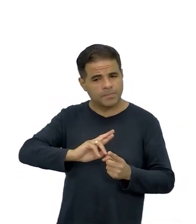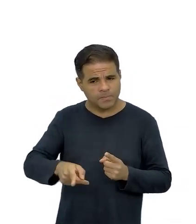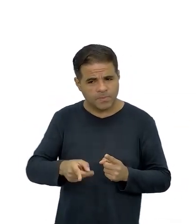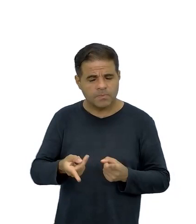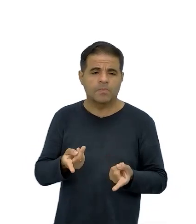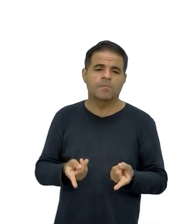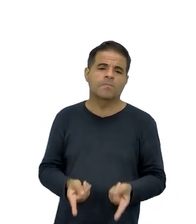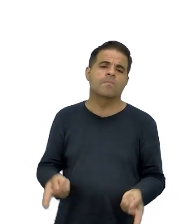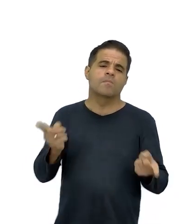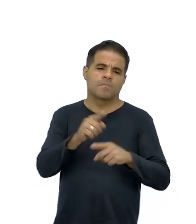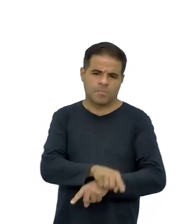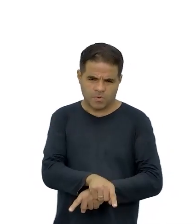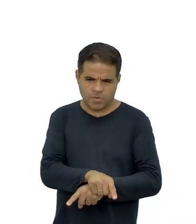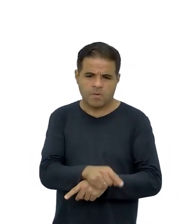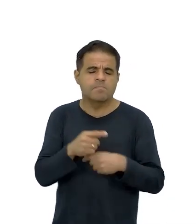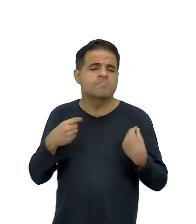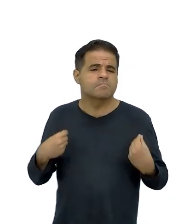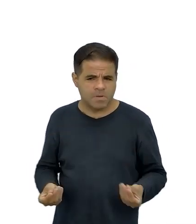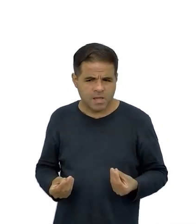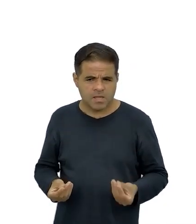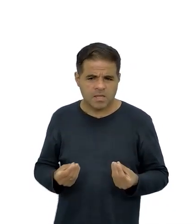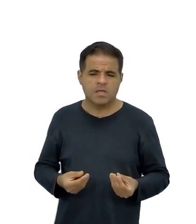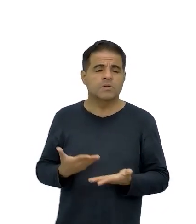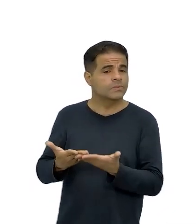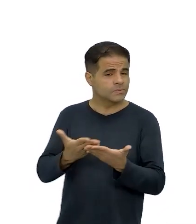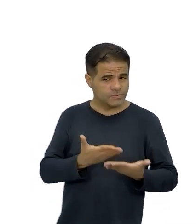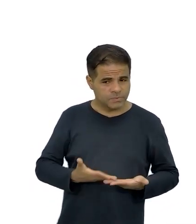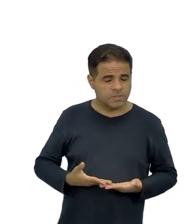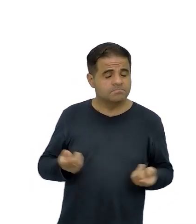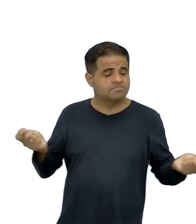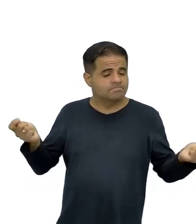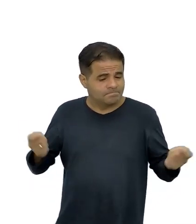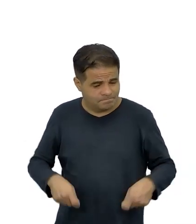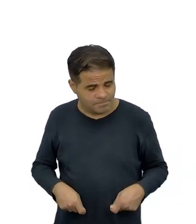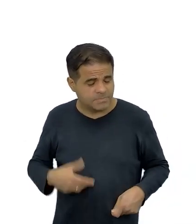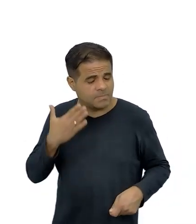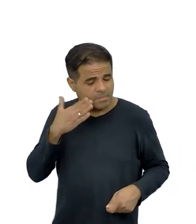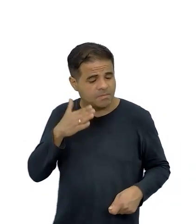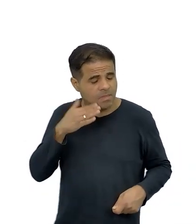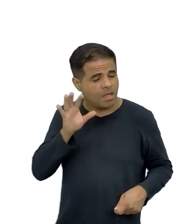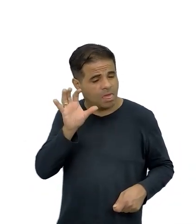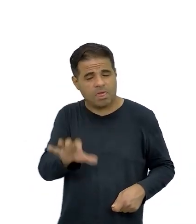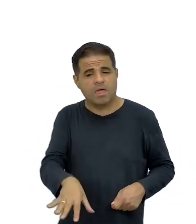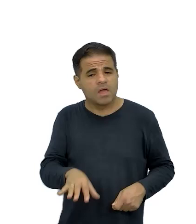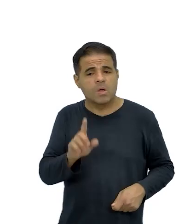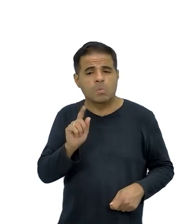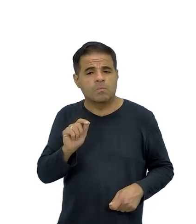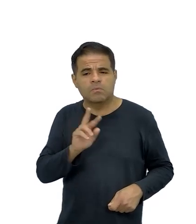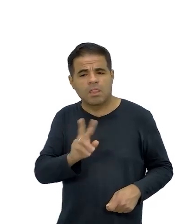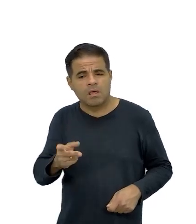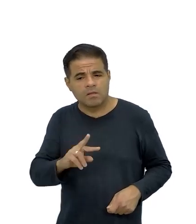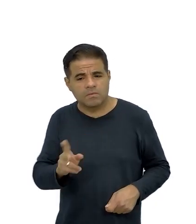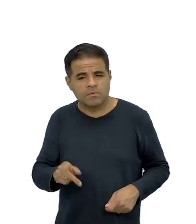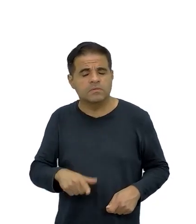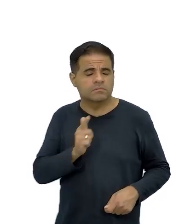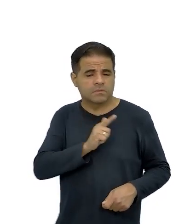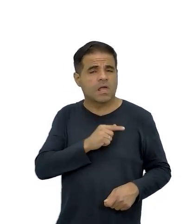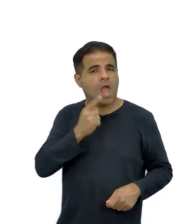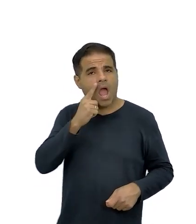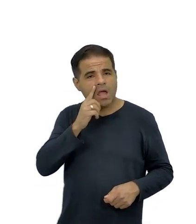e vice-versa, para que, de fato, os estudantes possam compreender o que, em ambos, há